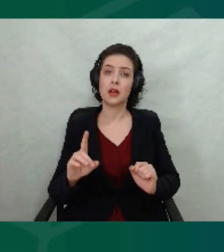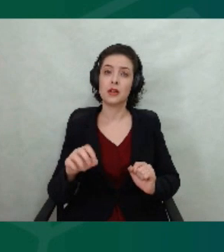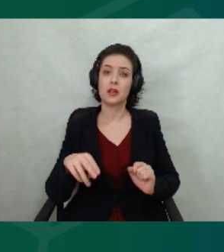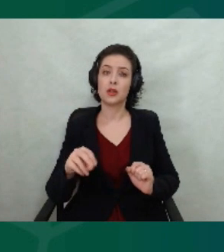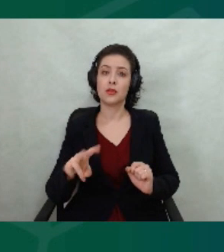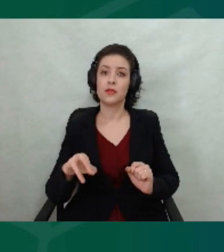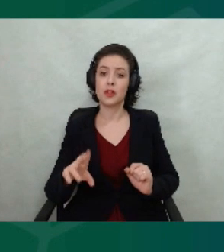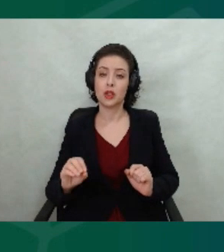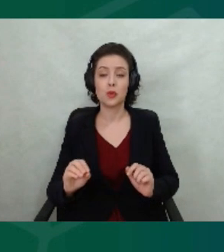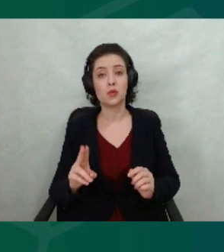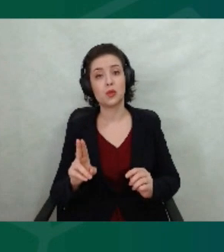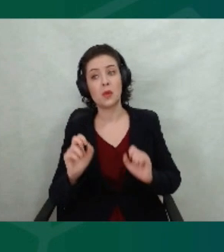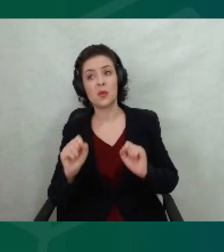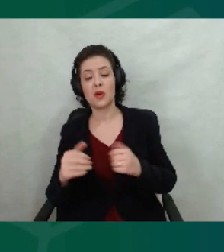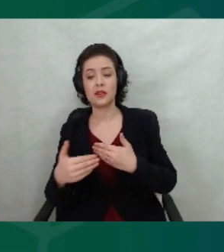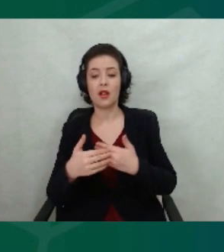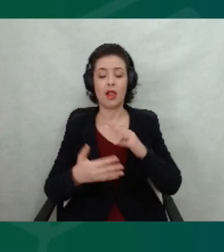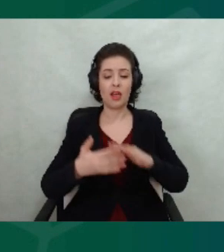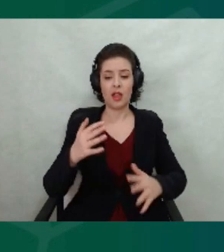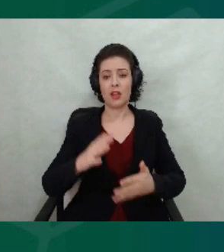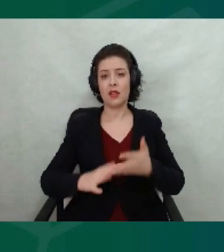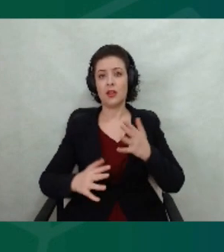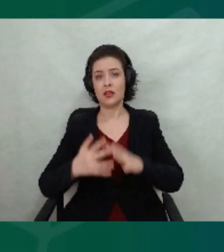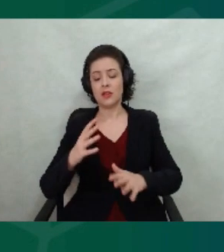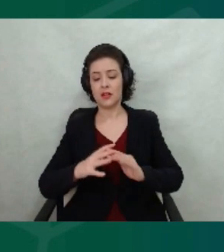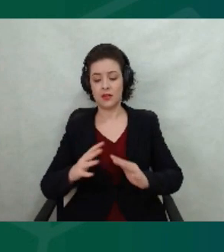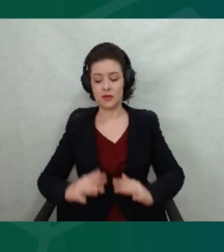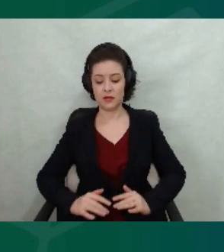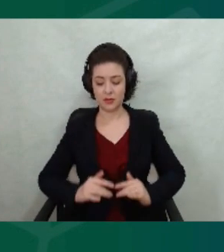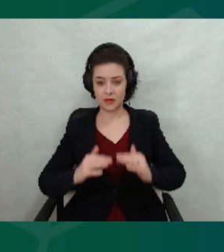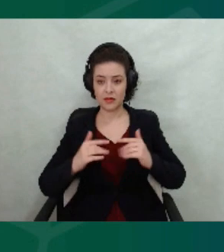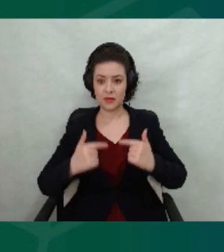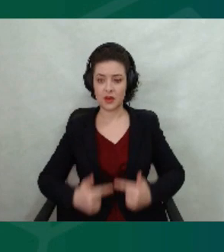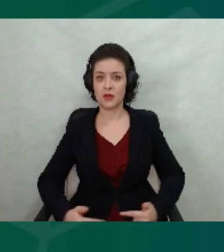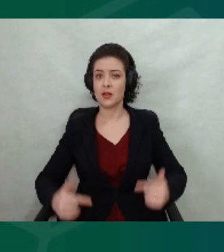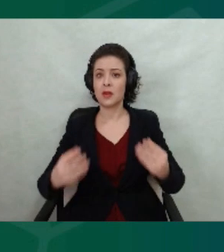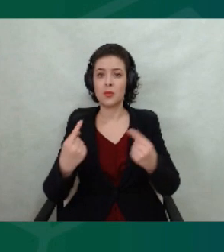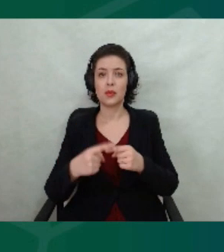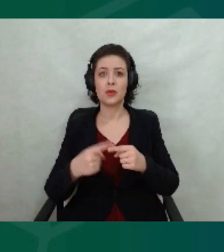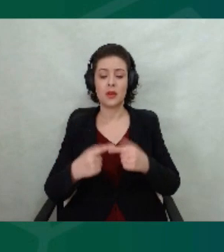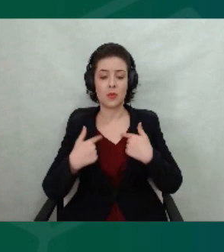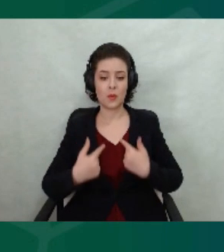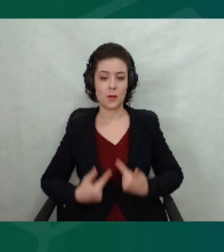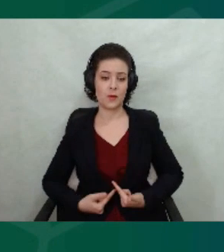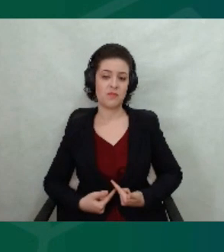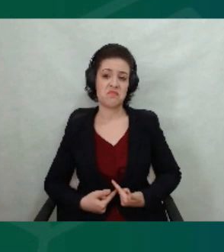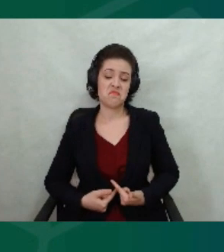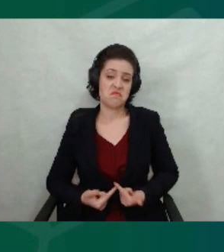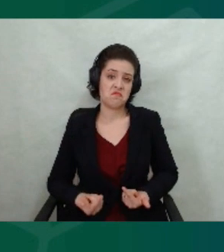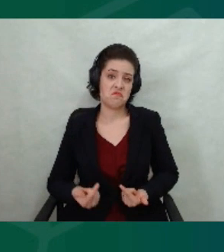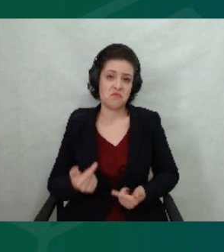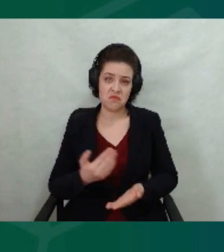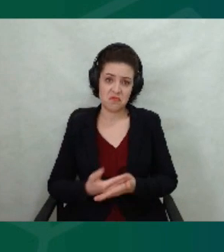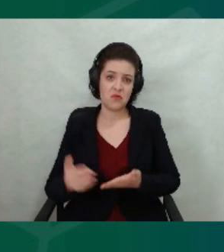pode dificultar um pouco a imunogenicidade, porque você neutraliza o adenovírus logo de início. E